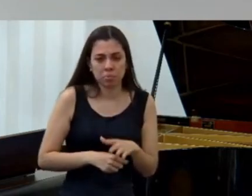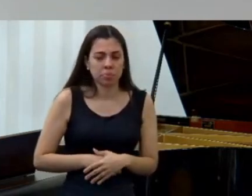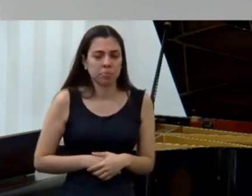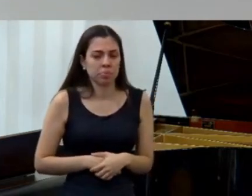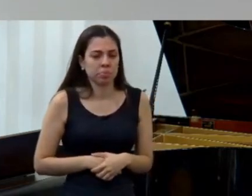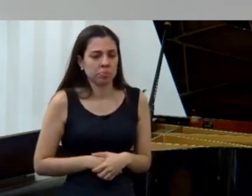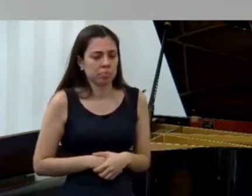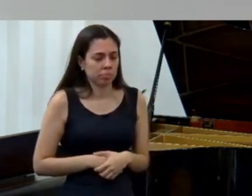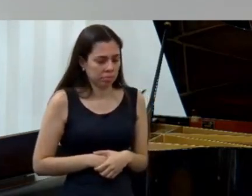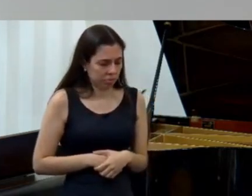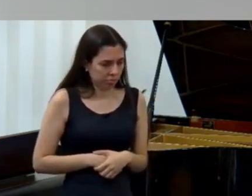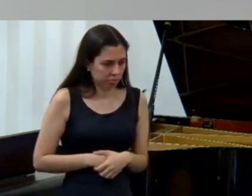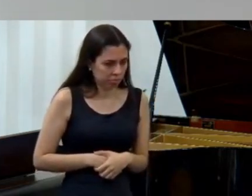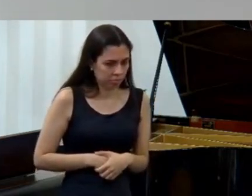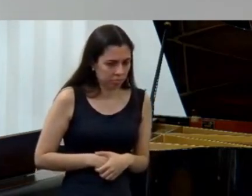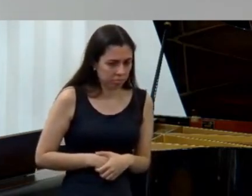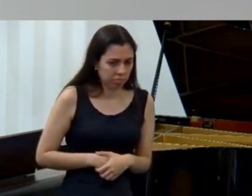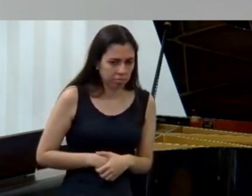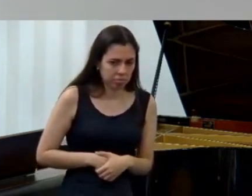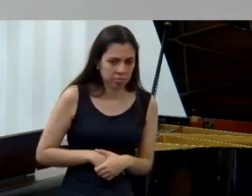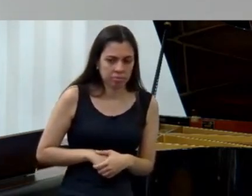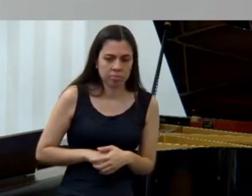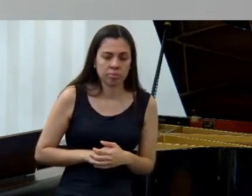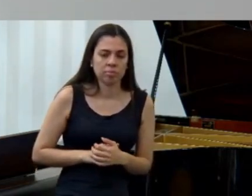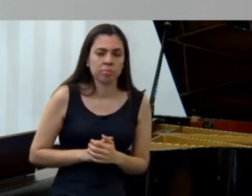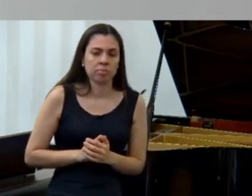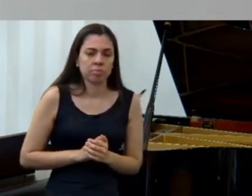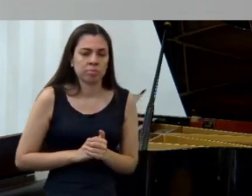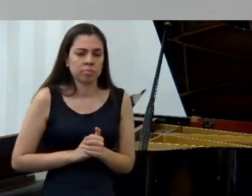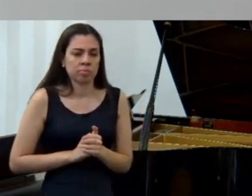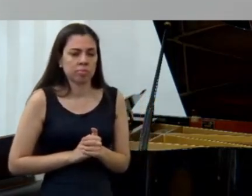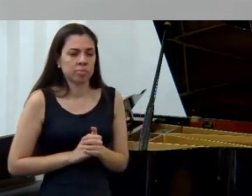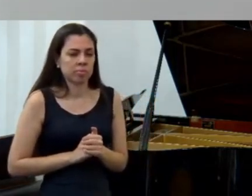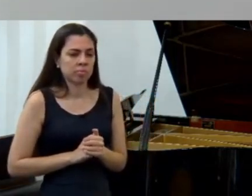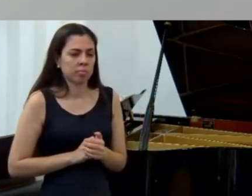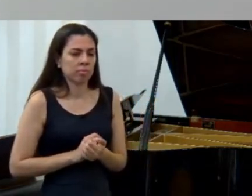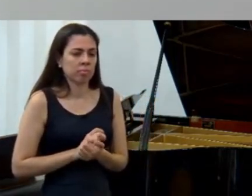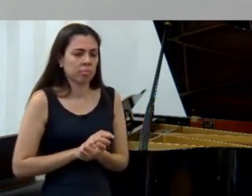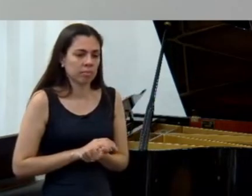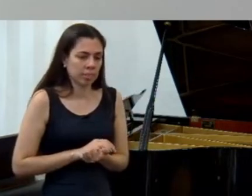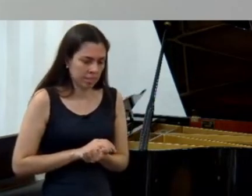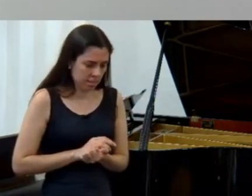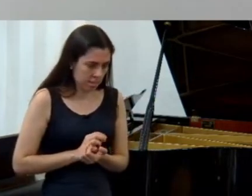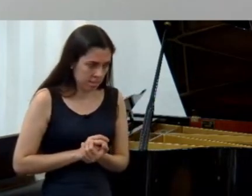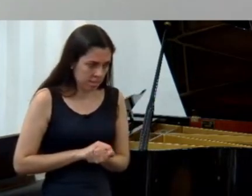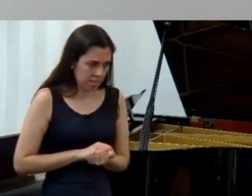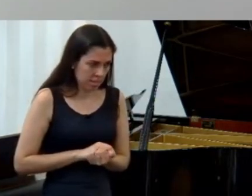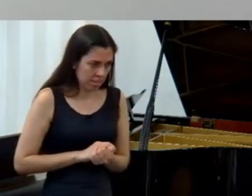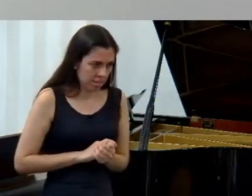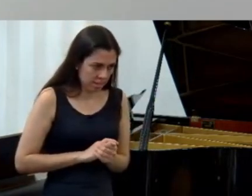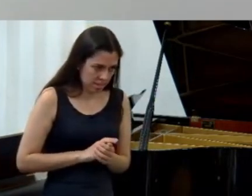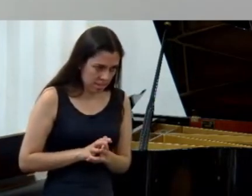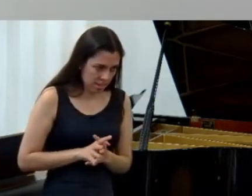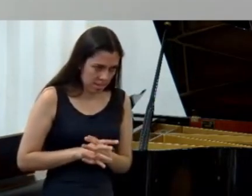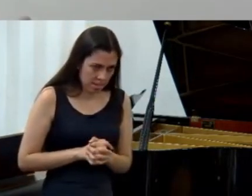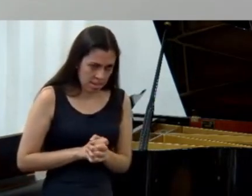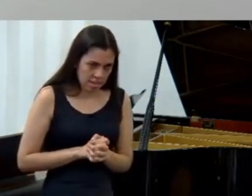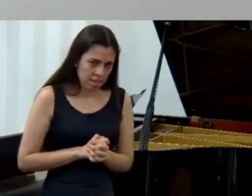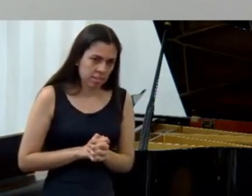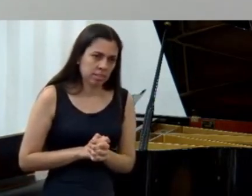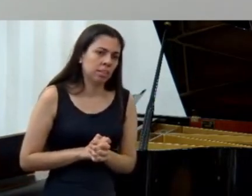depois dessa vitória tremenda, em que o nome do Senhor é honrado, em que